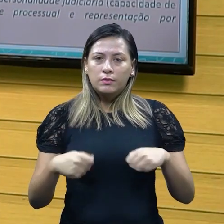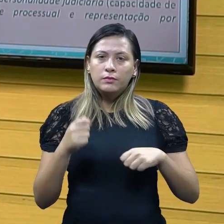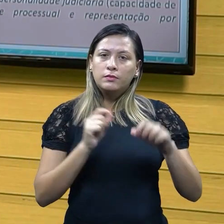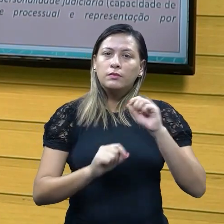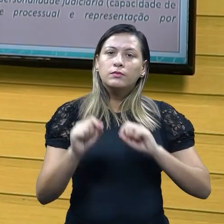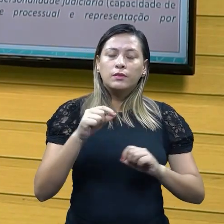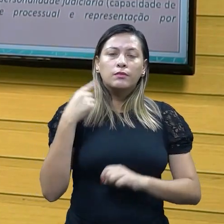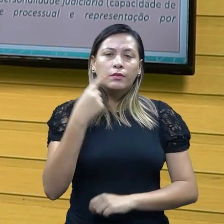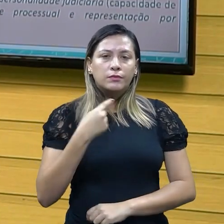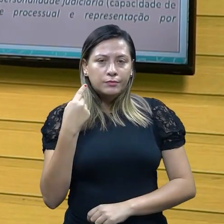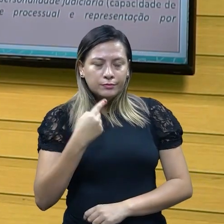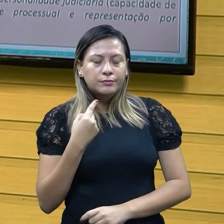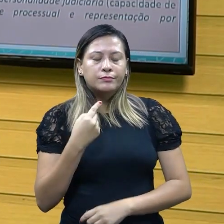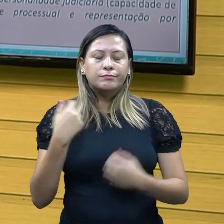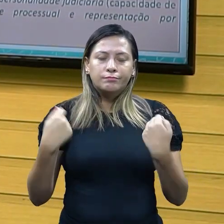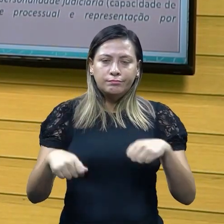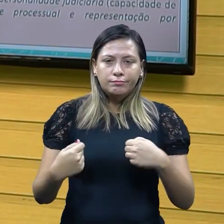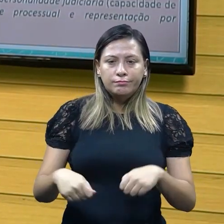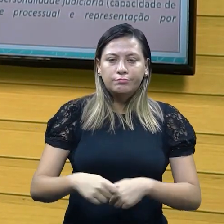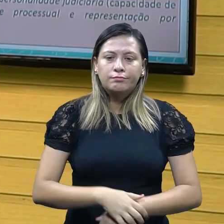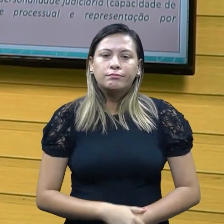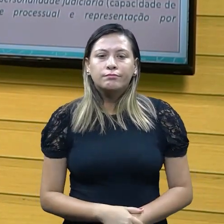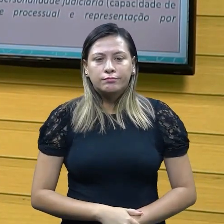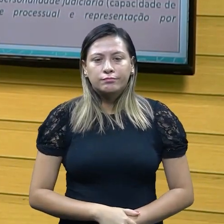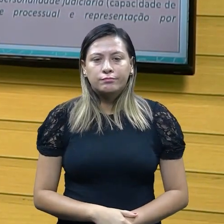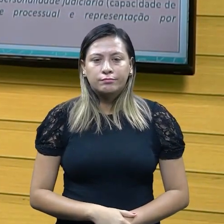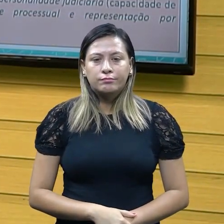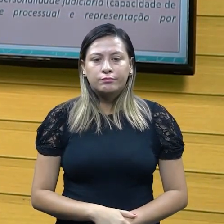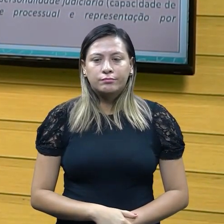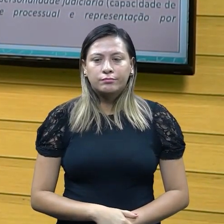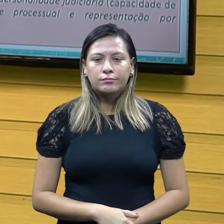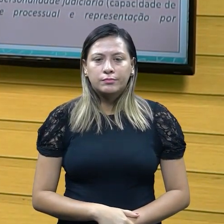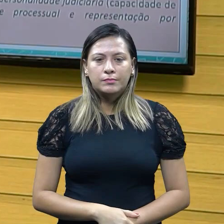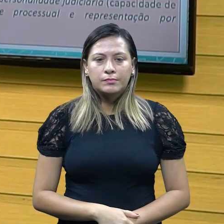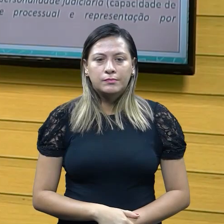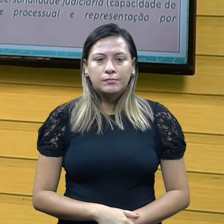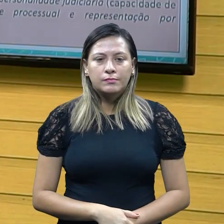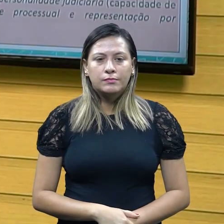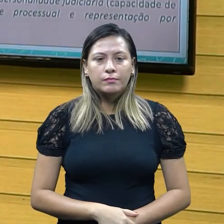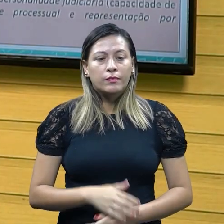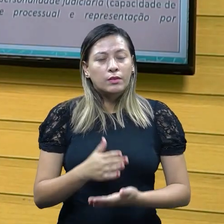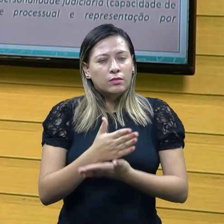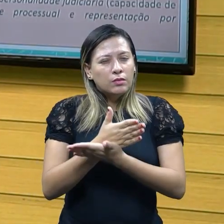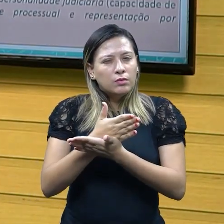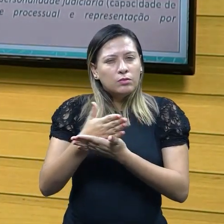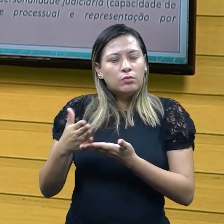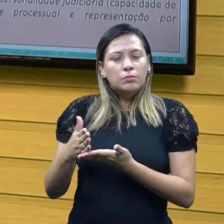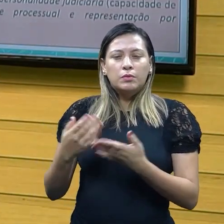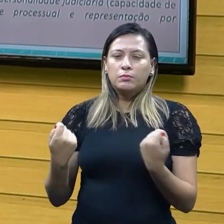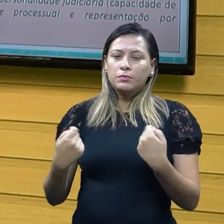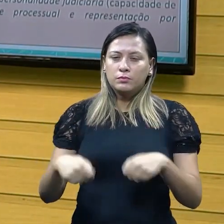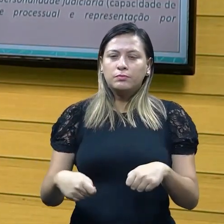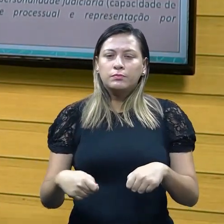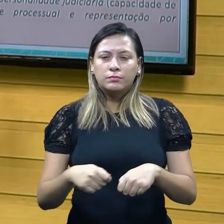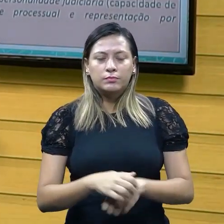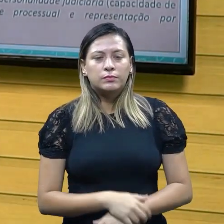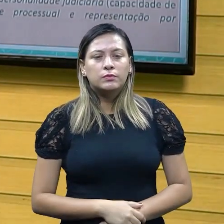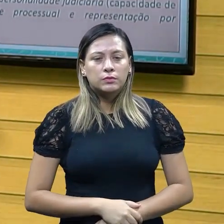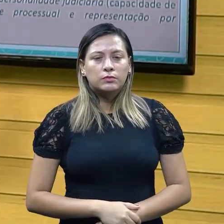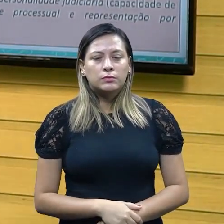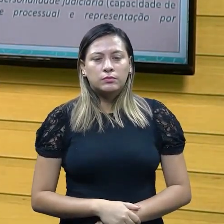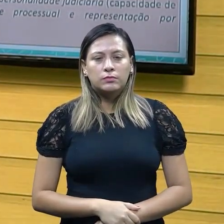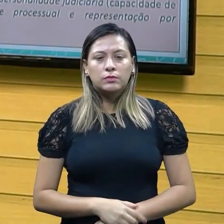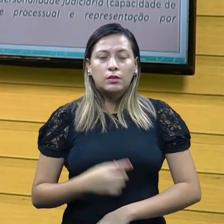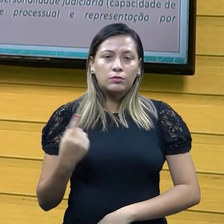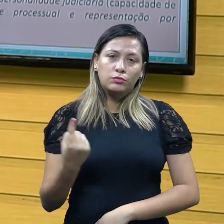do advogado é imprescindível, tá? Então, existem causas que desde o início você não teria a possibilidade de ajuizar sozinho, por isso a gente